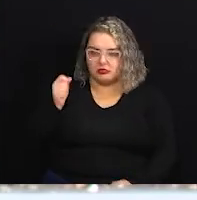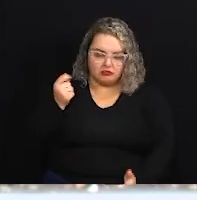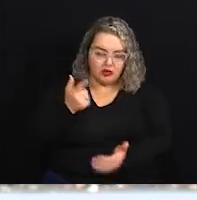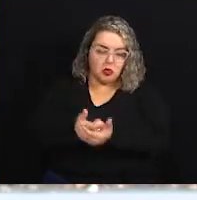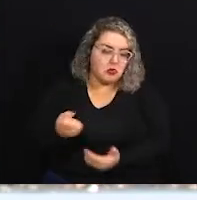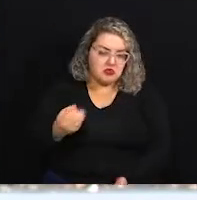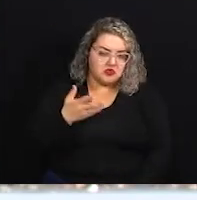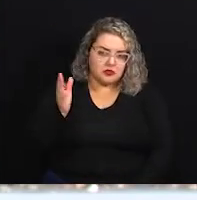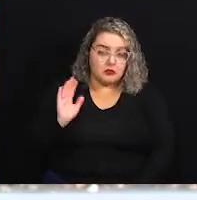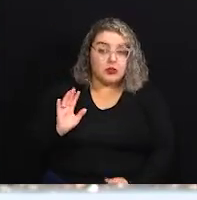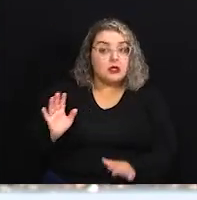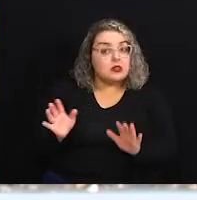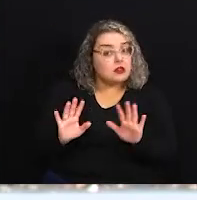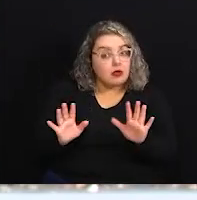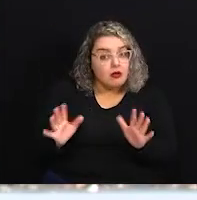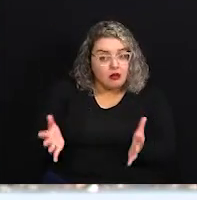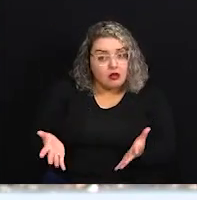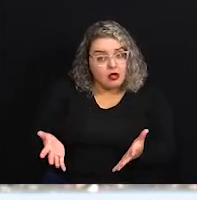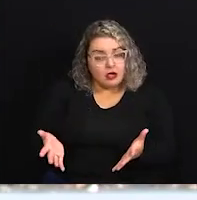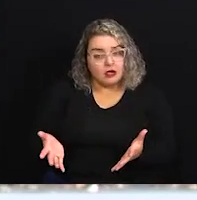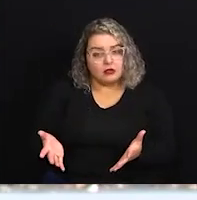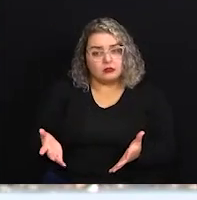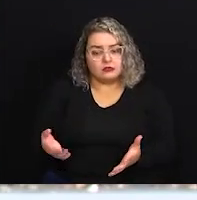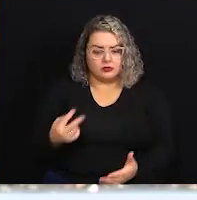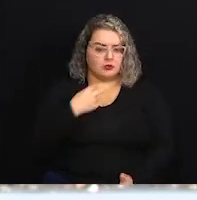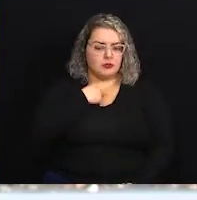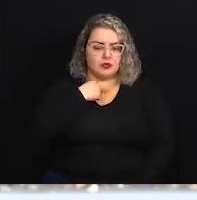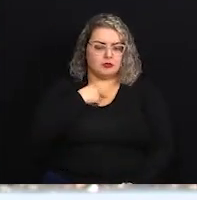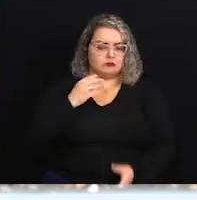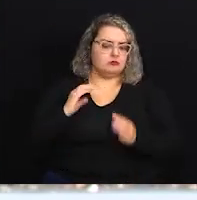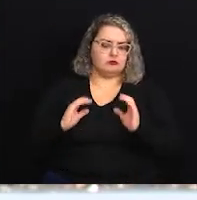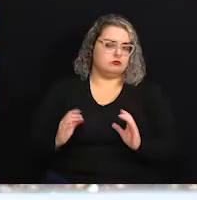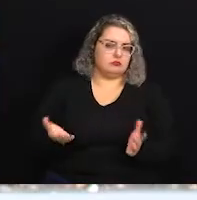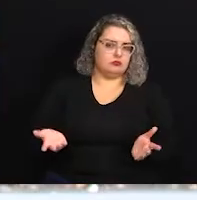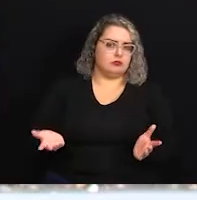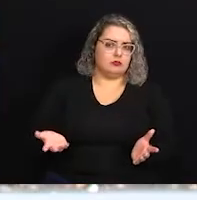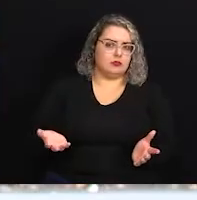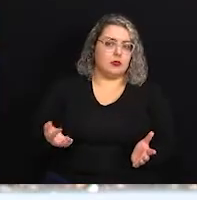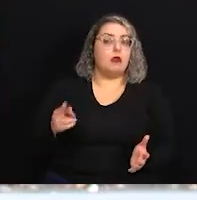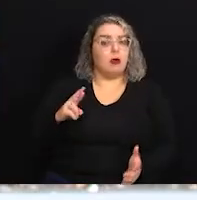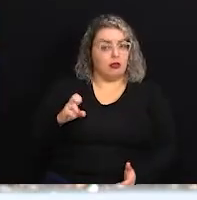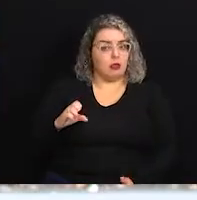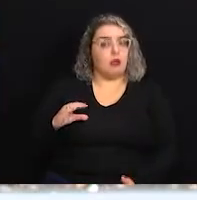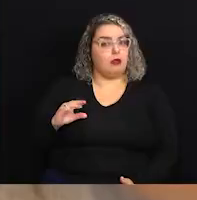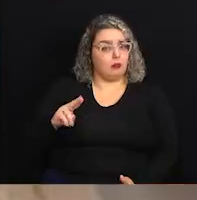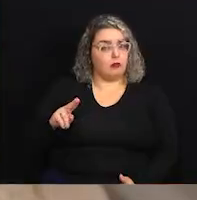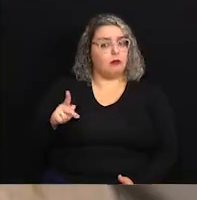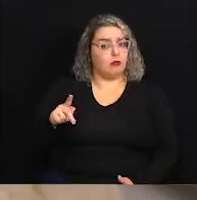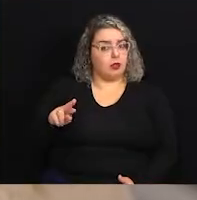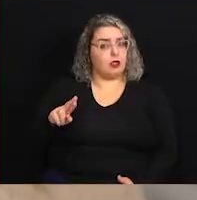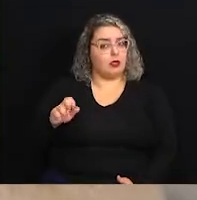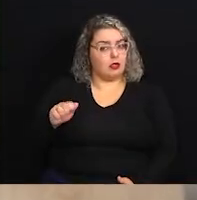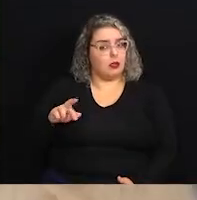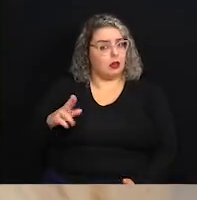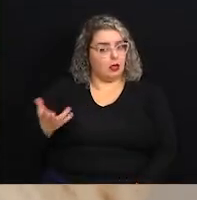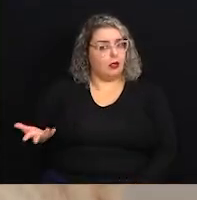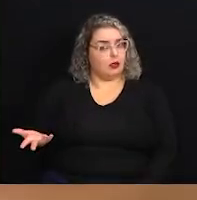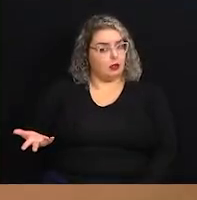fora, compra um novo. Não podemos ter esse tipo de comportamento. Nós precisamos recuperar.